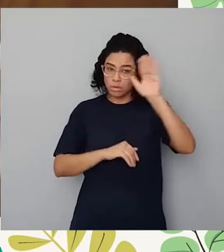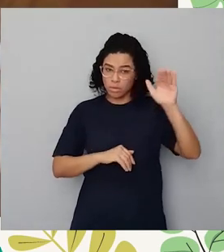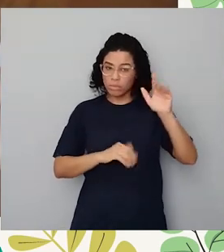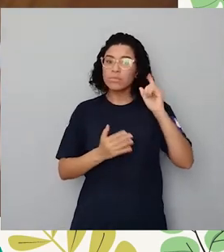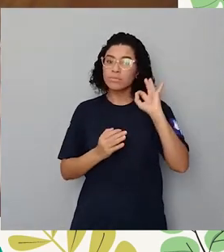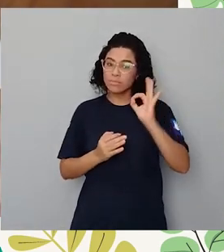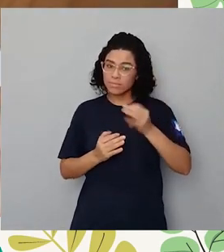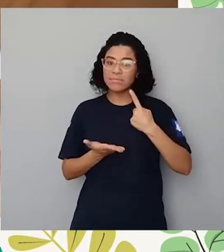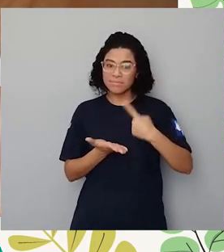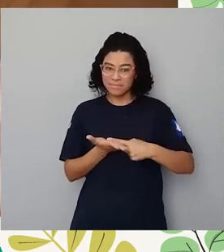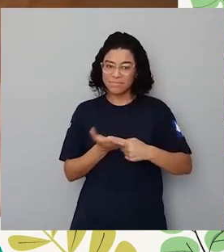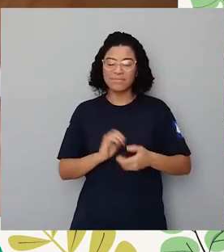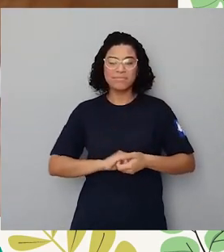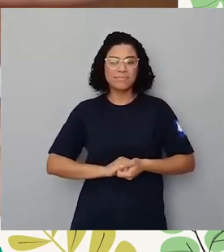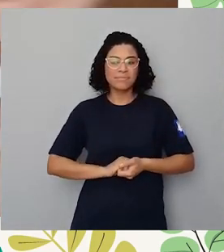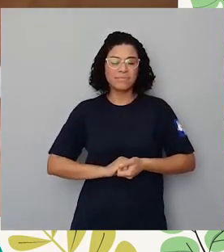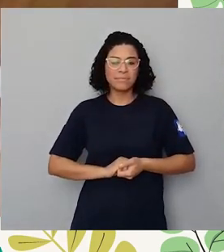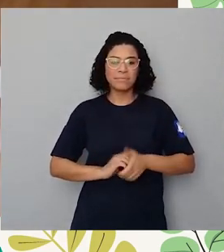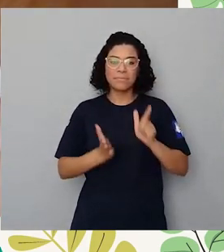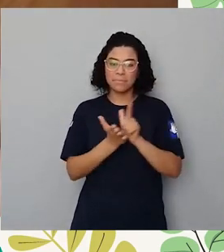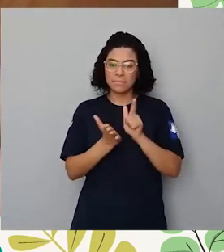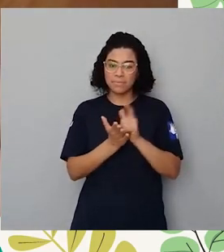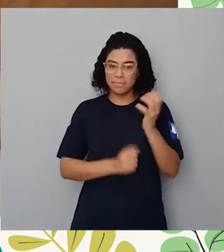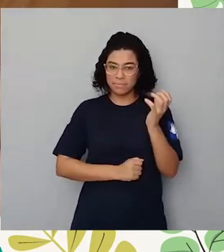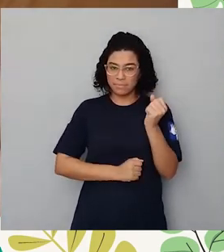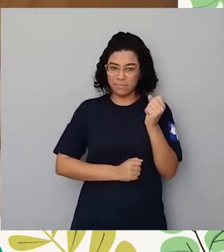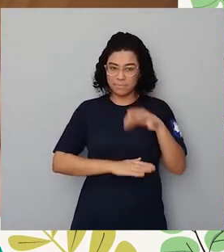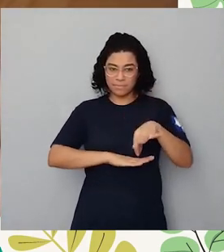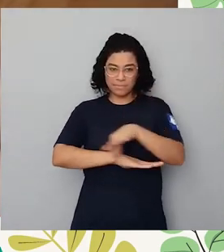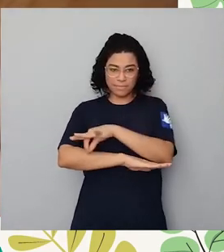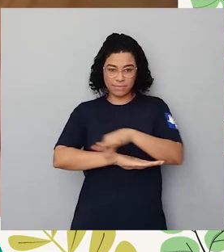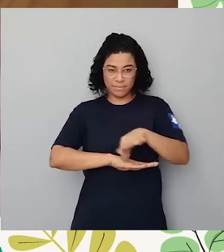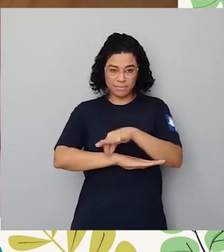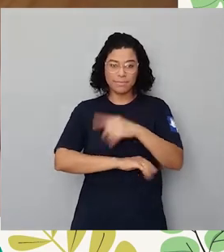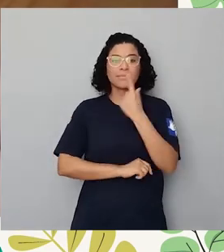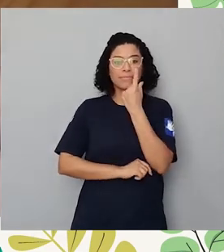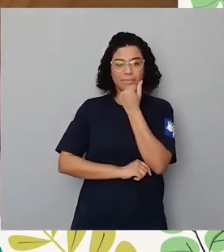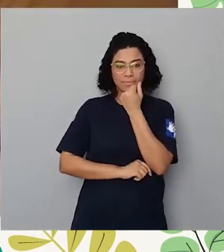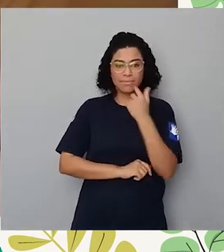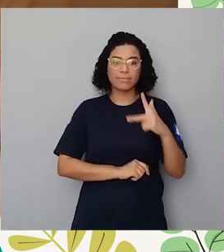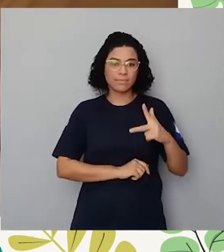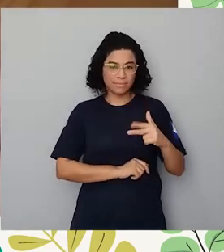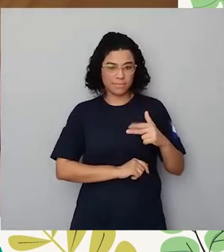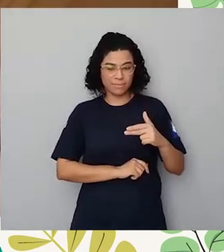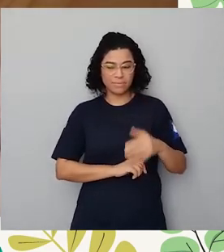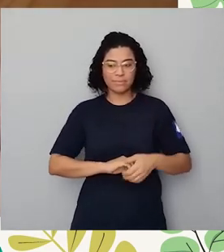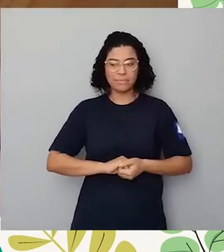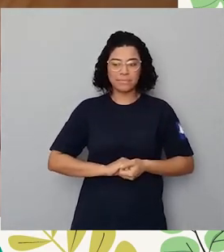vocês, combinado? Então, primeiro vocês vão pegar uma folha sulfite, aqui a régua, aqui tá o lápis e uma